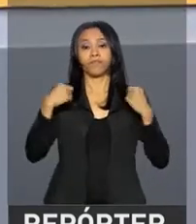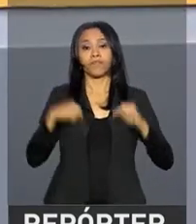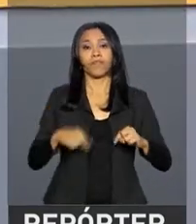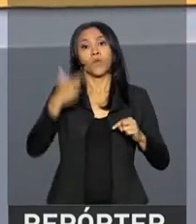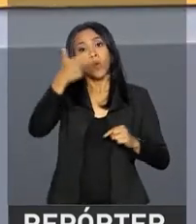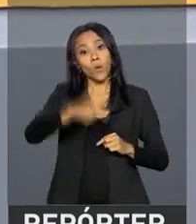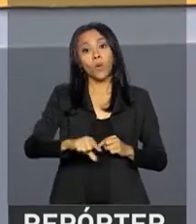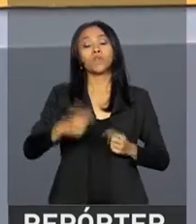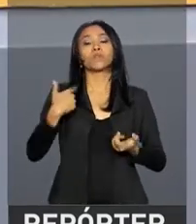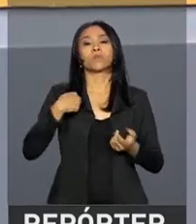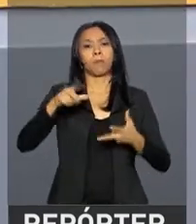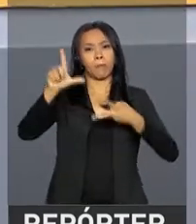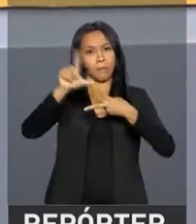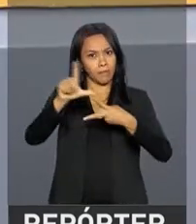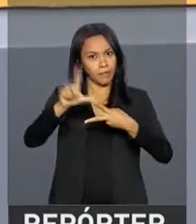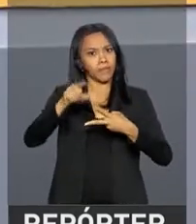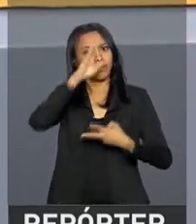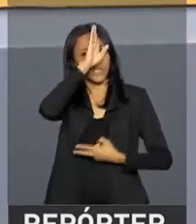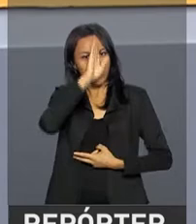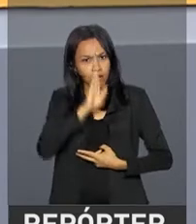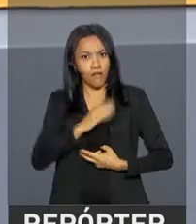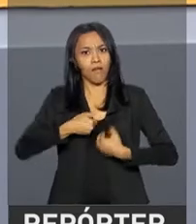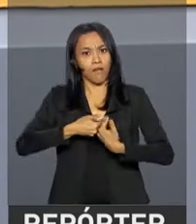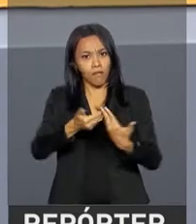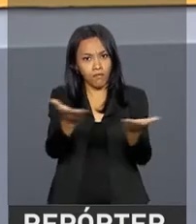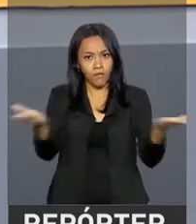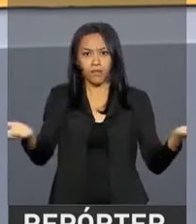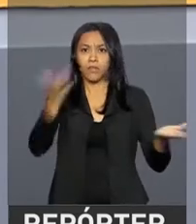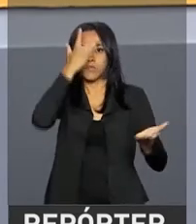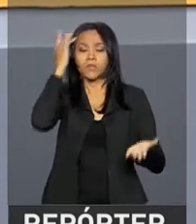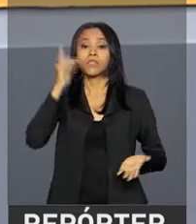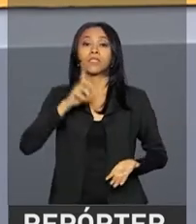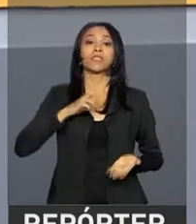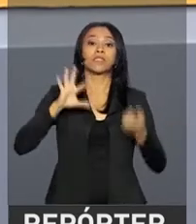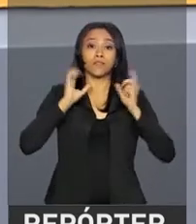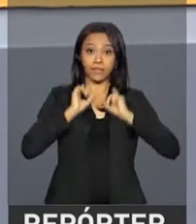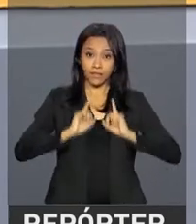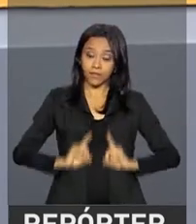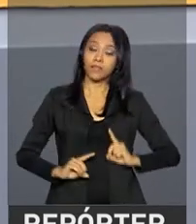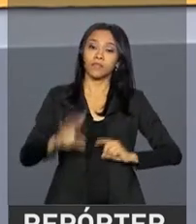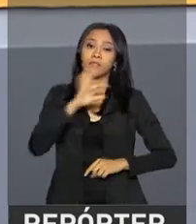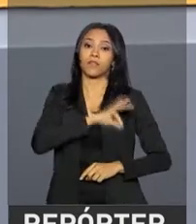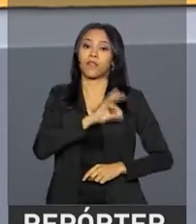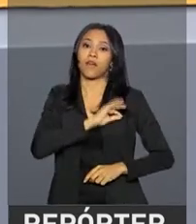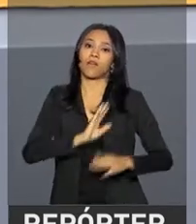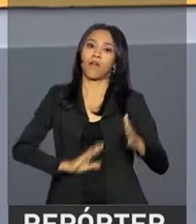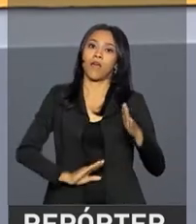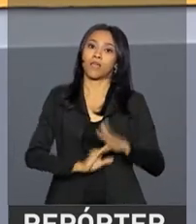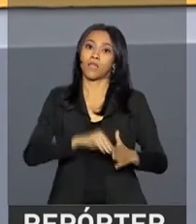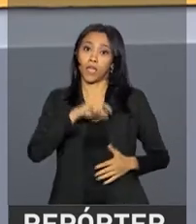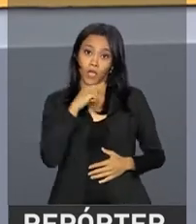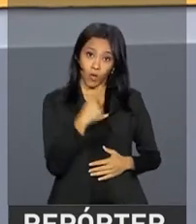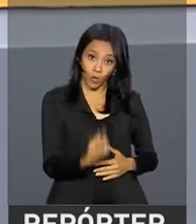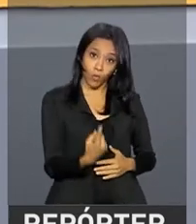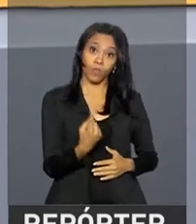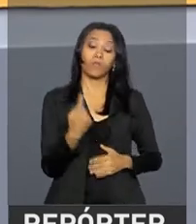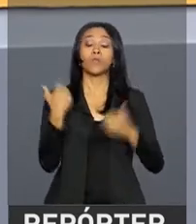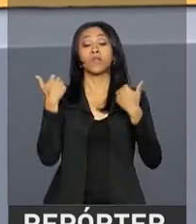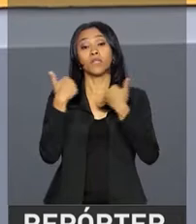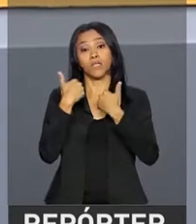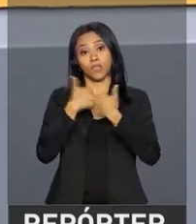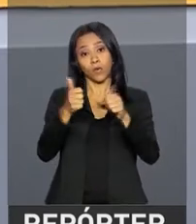garante a gratuidade nas passagens para pessoas com deficiência e com renda familiar de até um salário mínimo em transportes